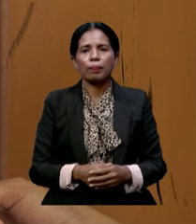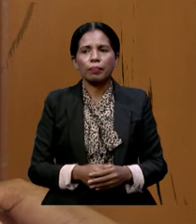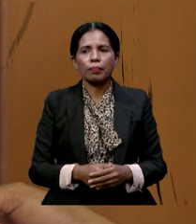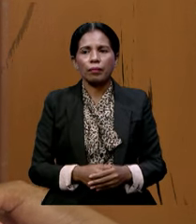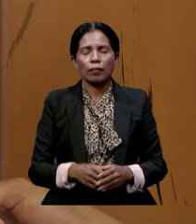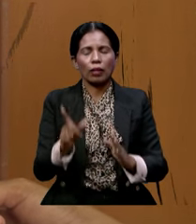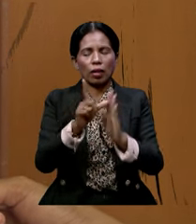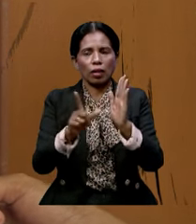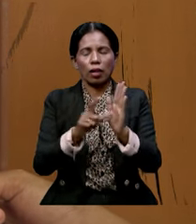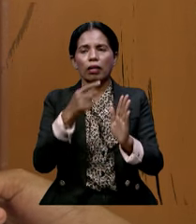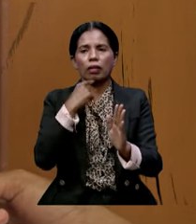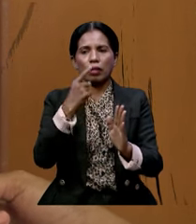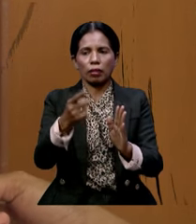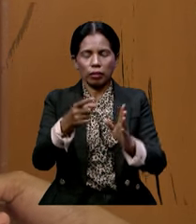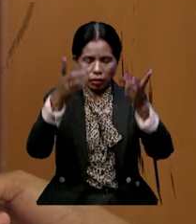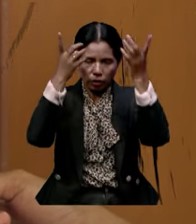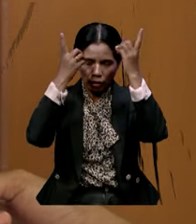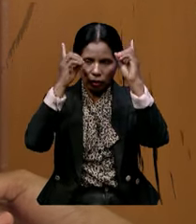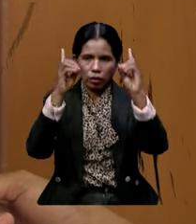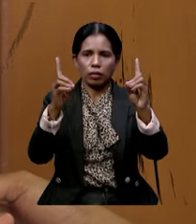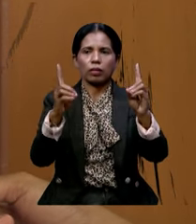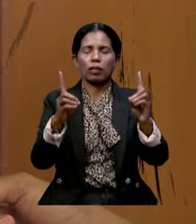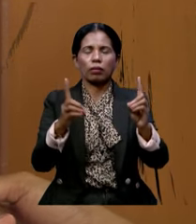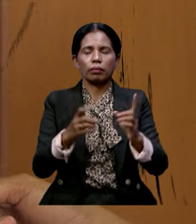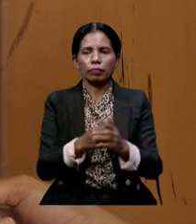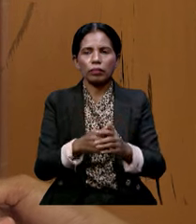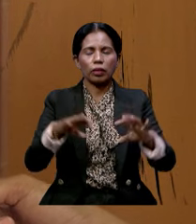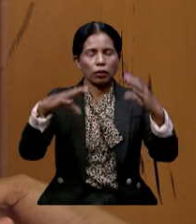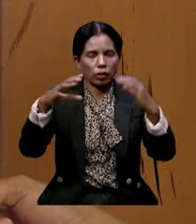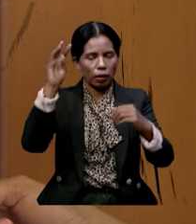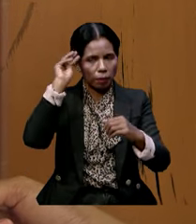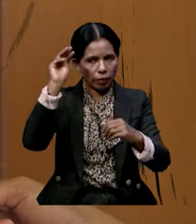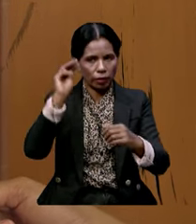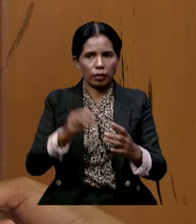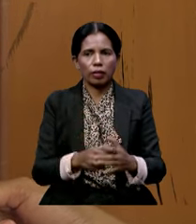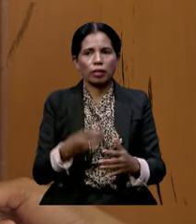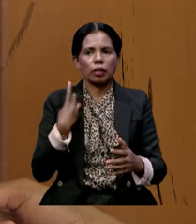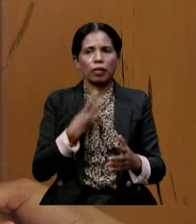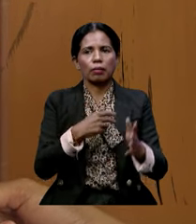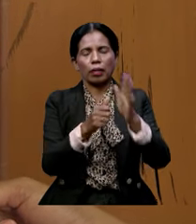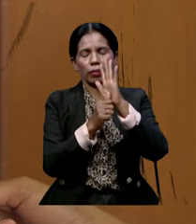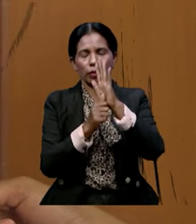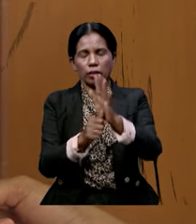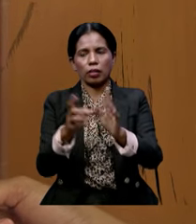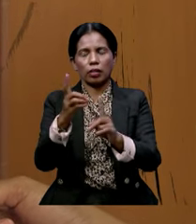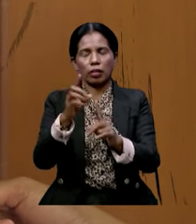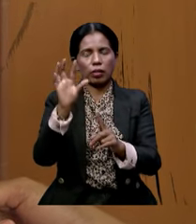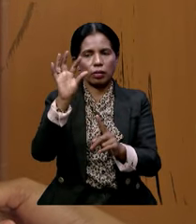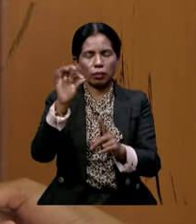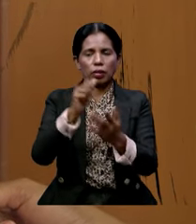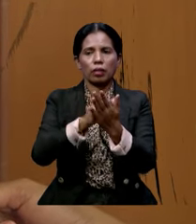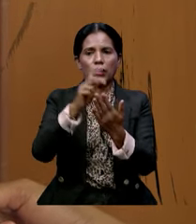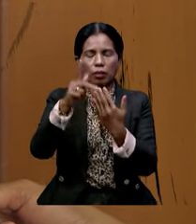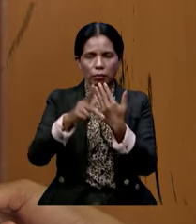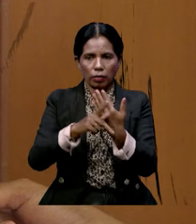lei até de cata decisão, nem decisão Conselho Ministro, me apresenta e a dia 9 de abril, mas